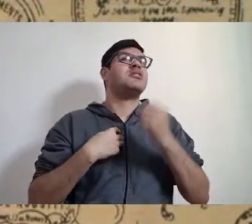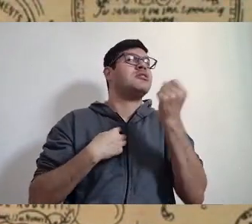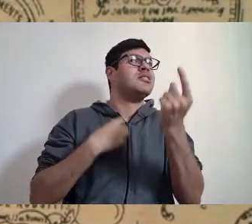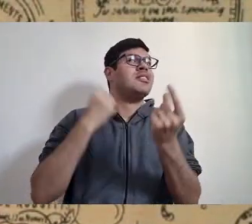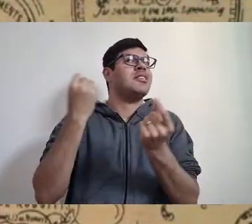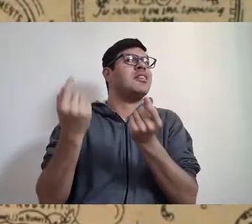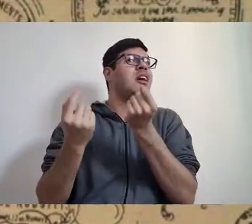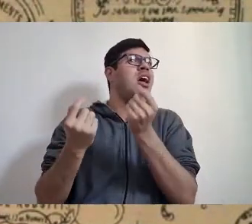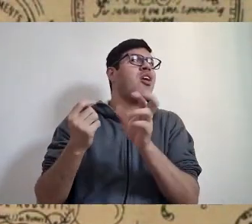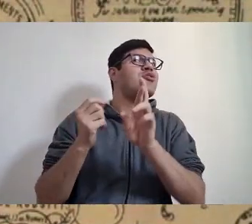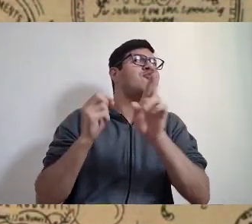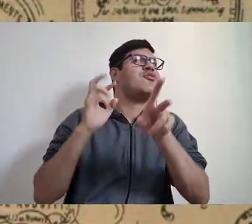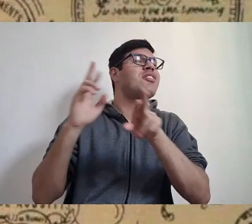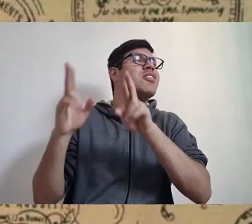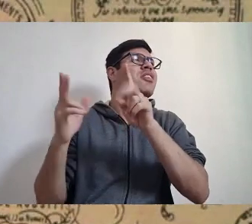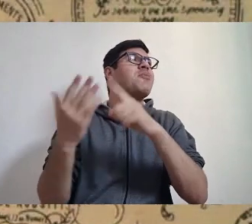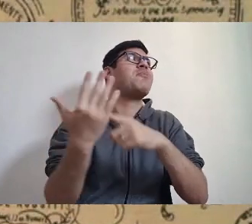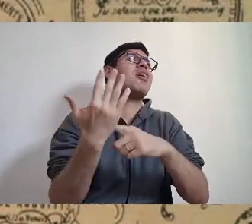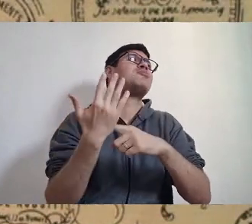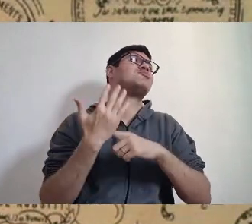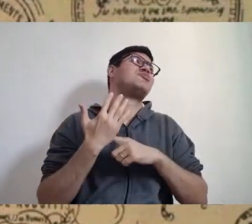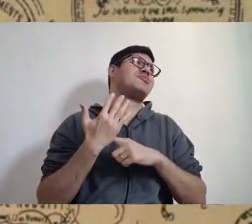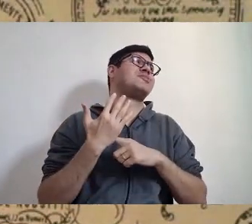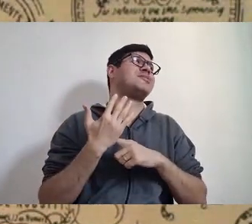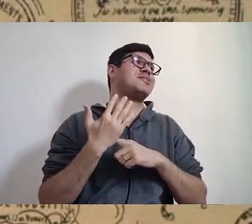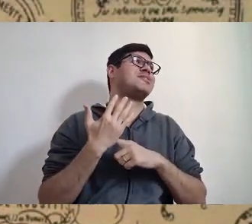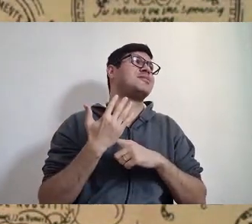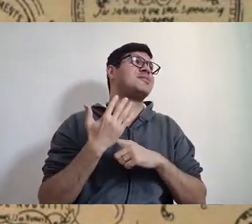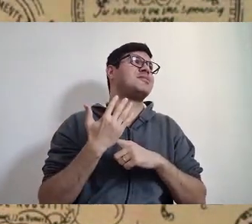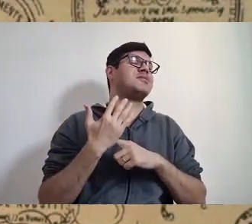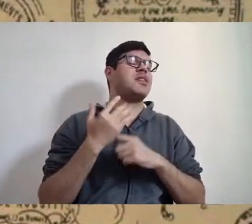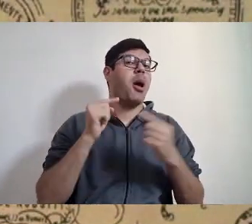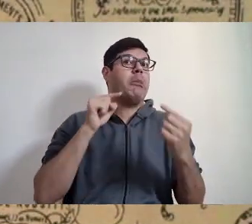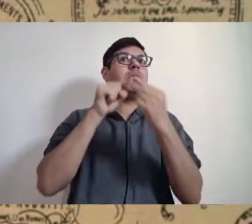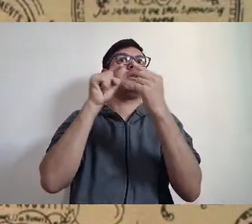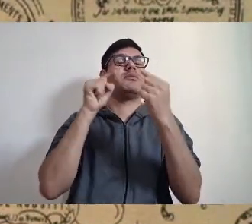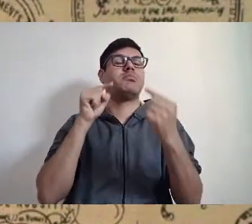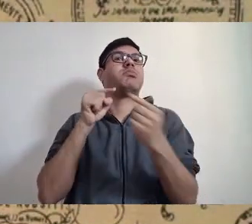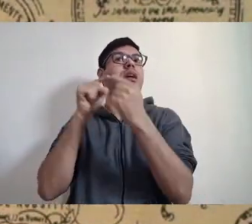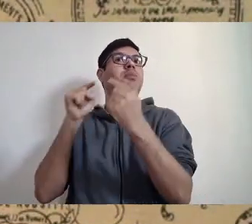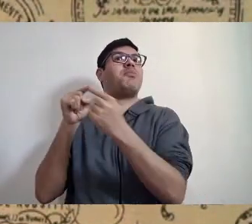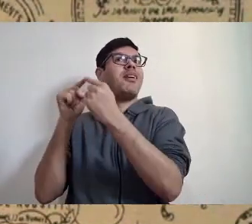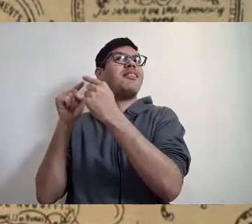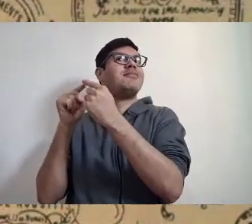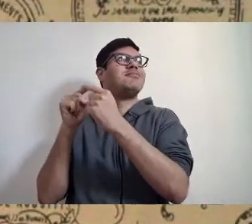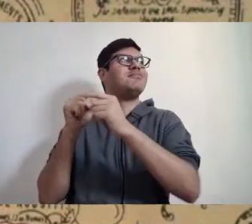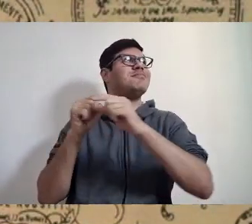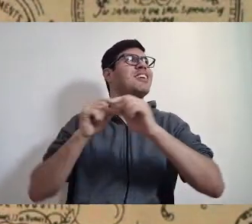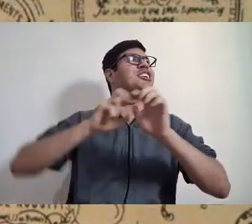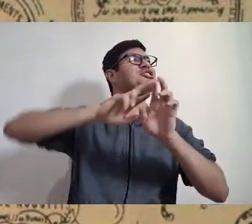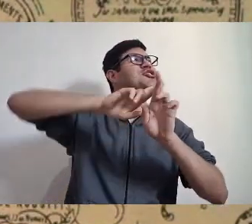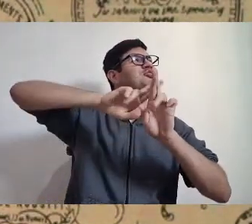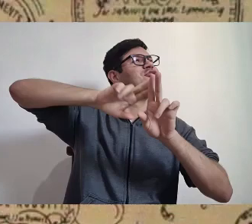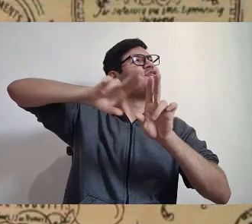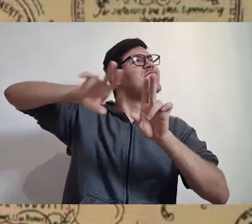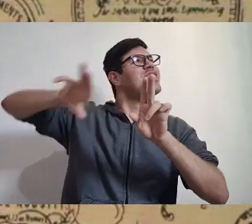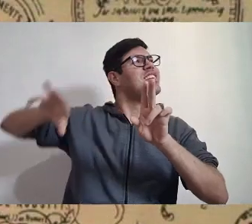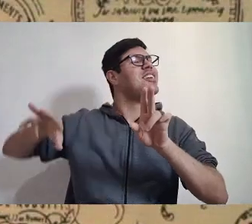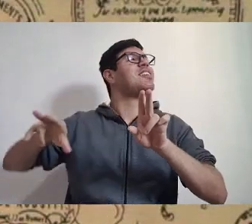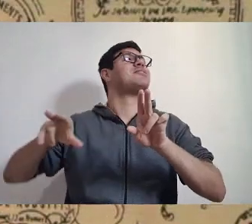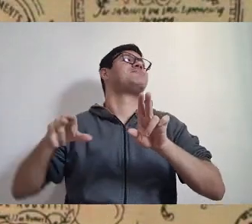visão política. Então isso já causa uma diversidade ali dentro, né? Então a gente tem